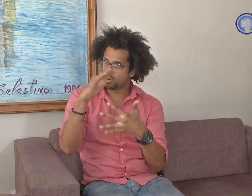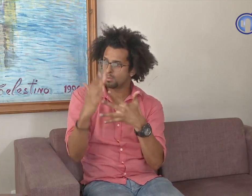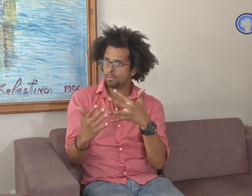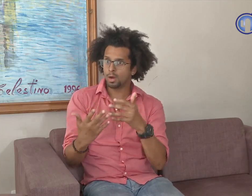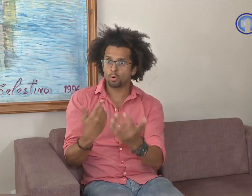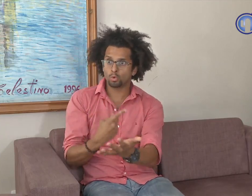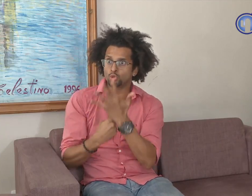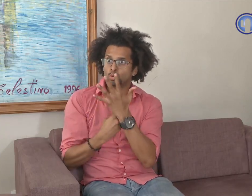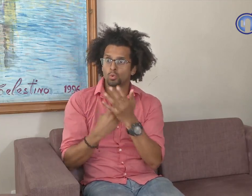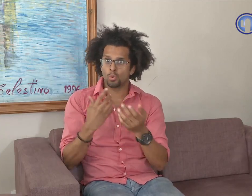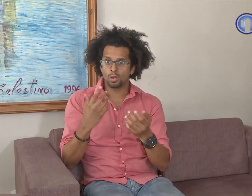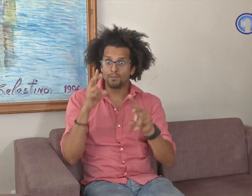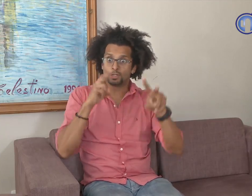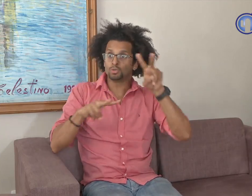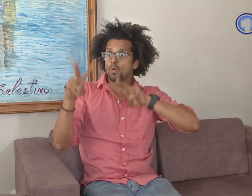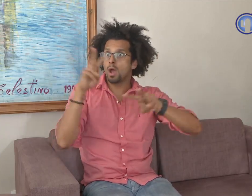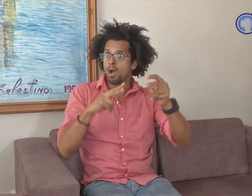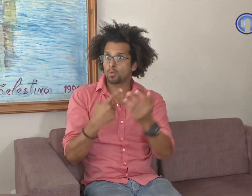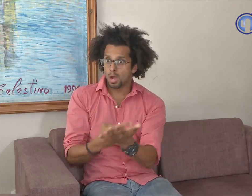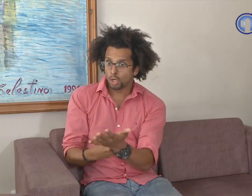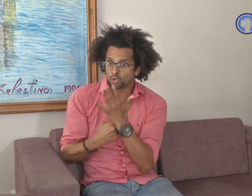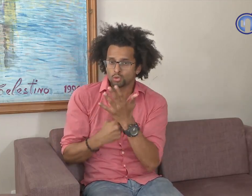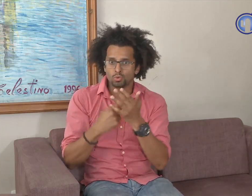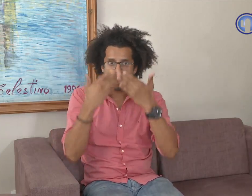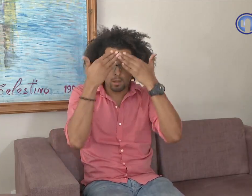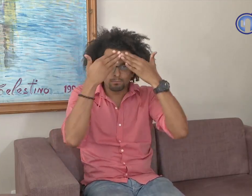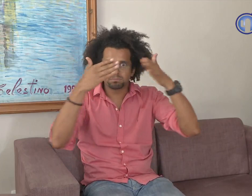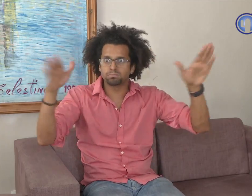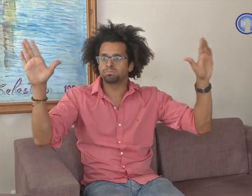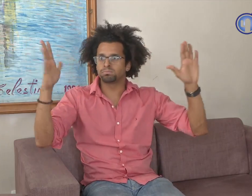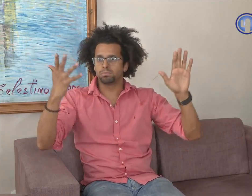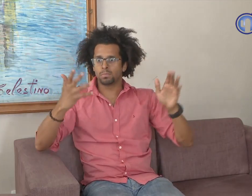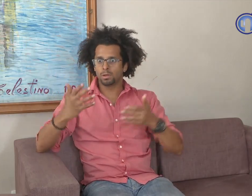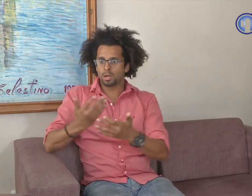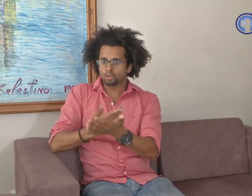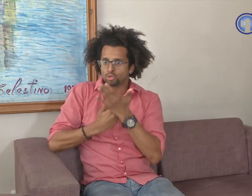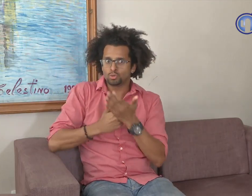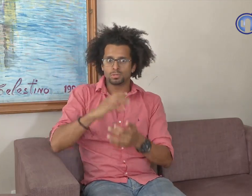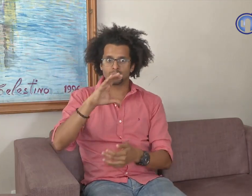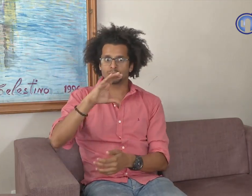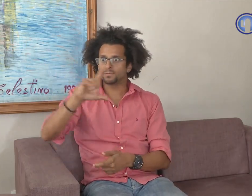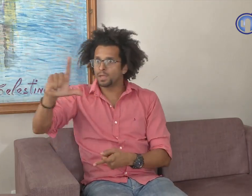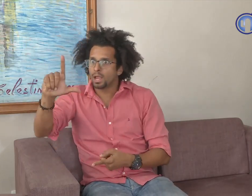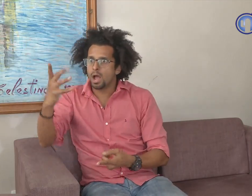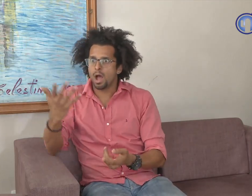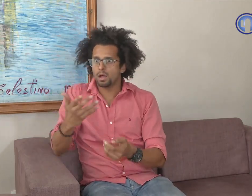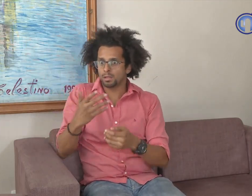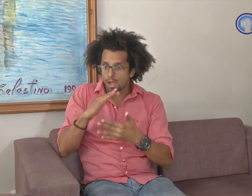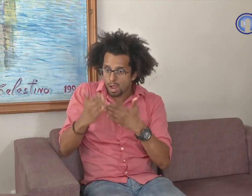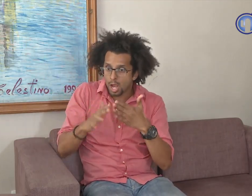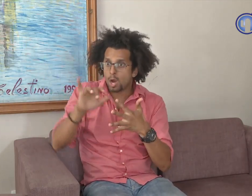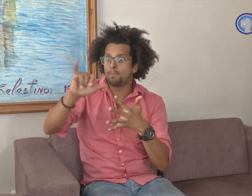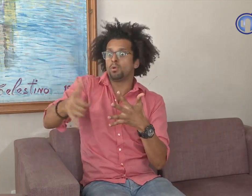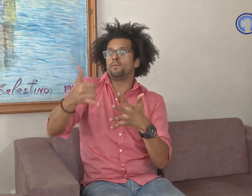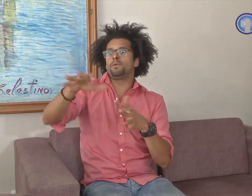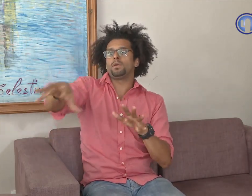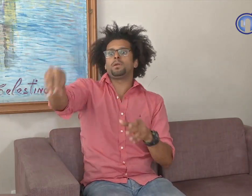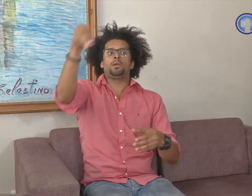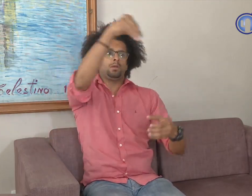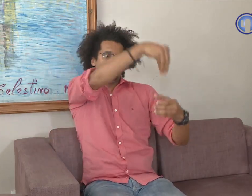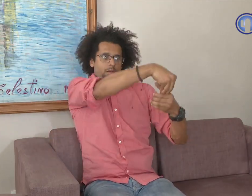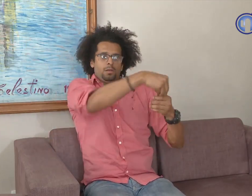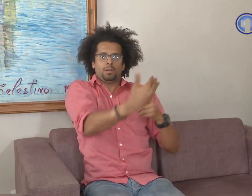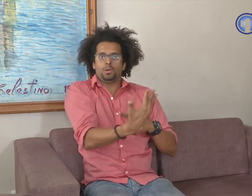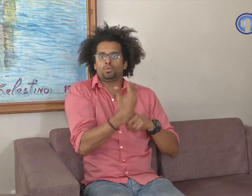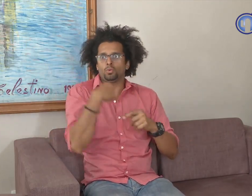poderia me ajudar na minha visualidade como surdo, na minha abertura de mundo, como, por exemplo, os classificadores. Então eu aproveitei o curso